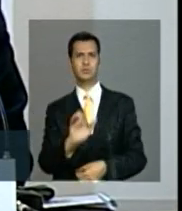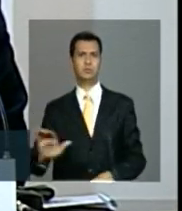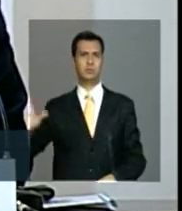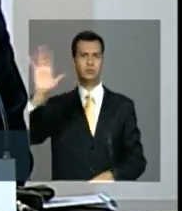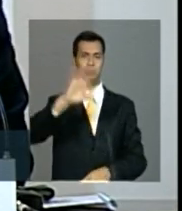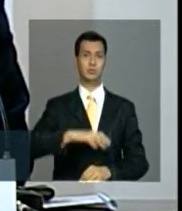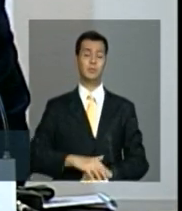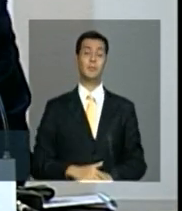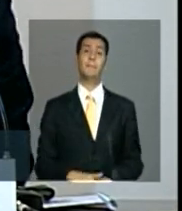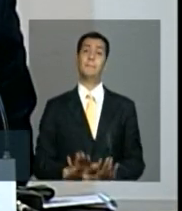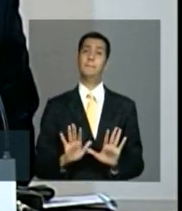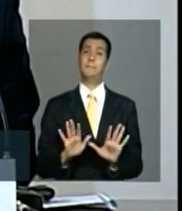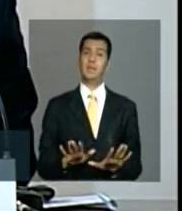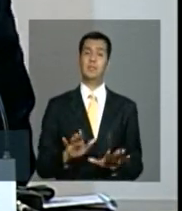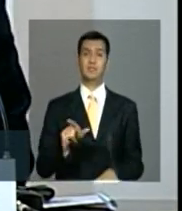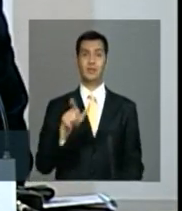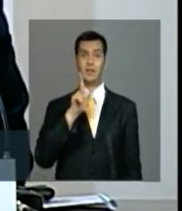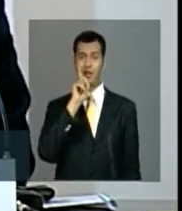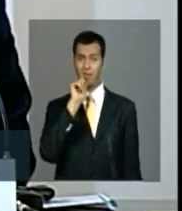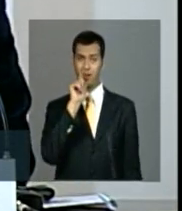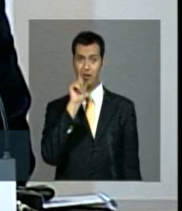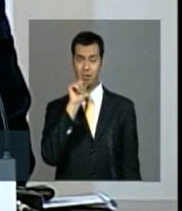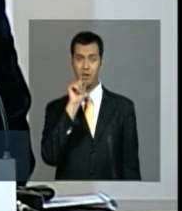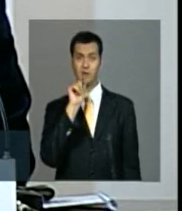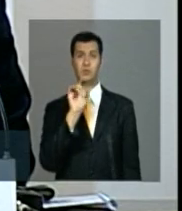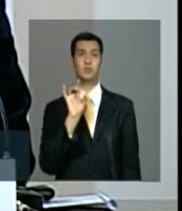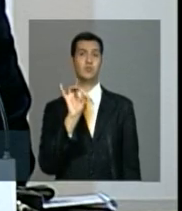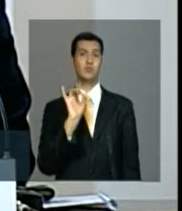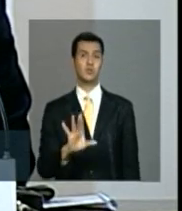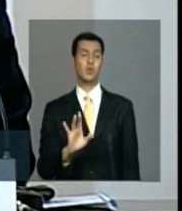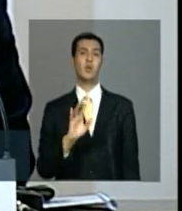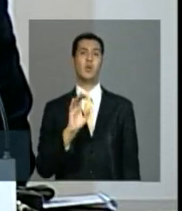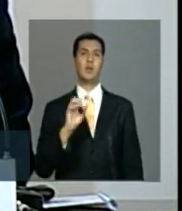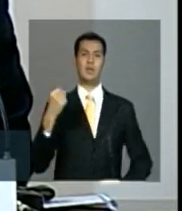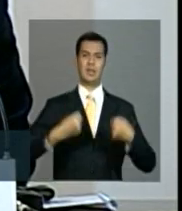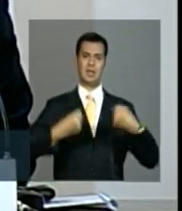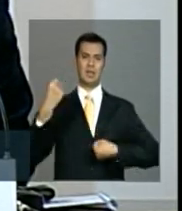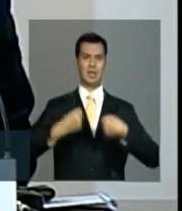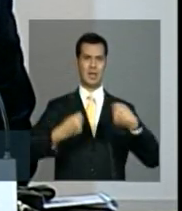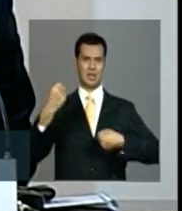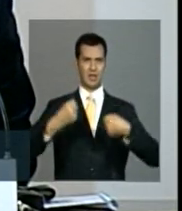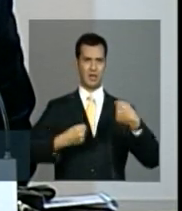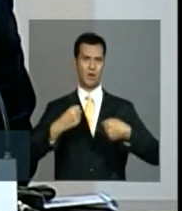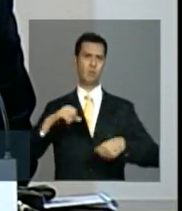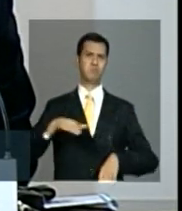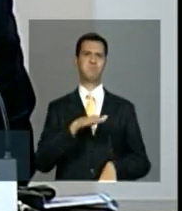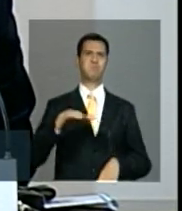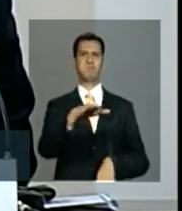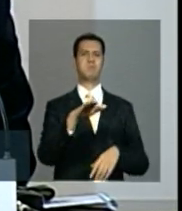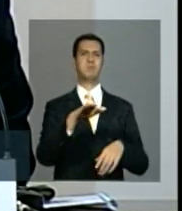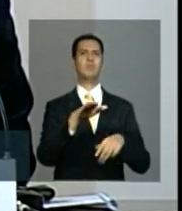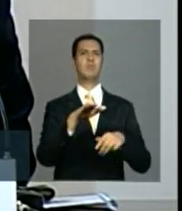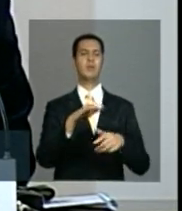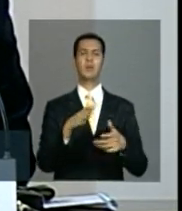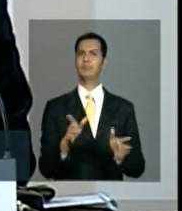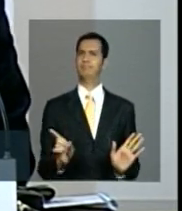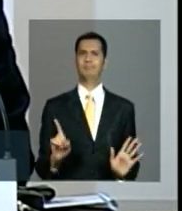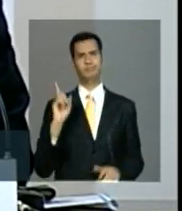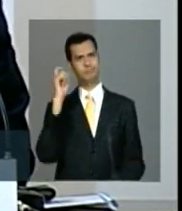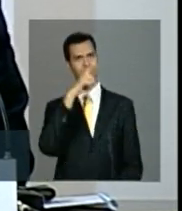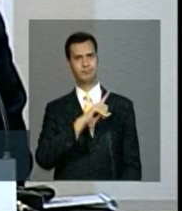essa água ela não pode chegar só através do carro pipo é evidente que no momento que estamos enfrentando a